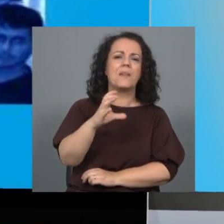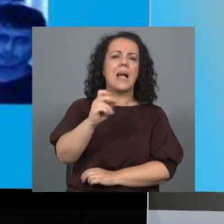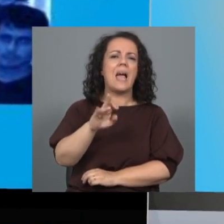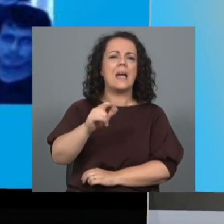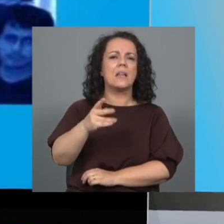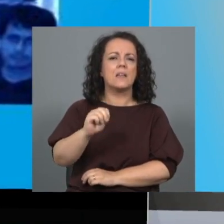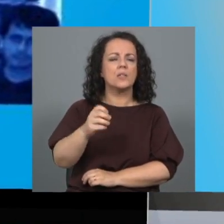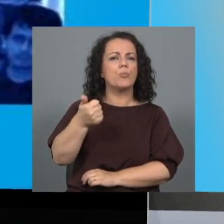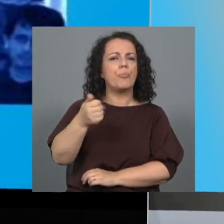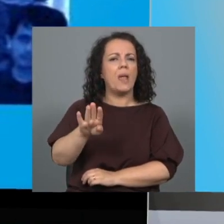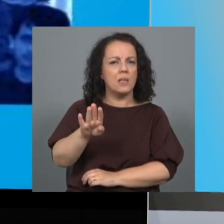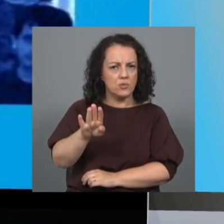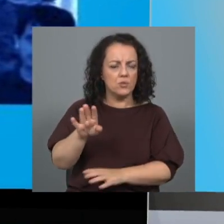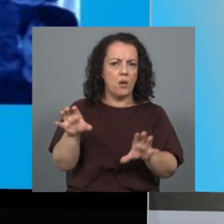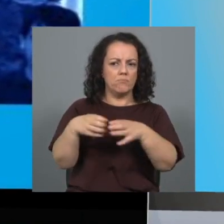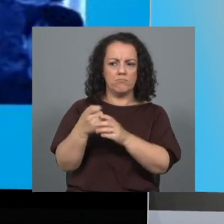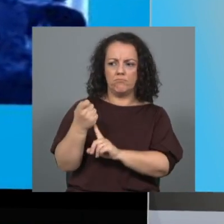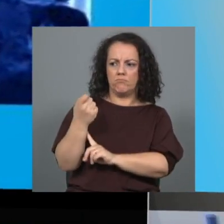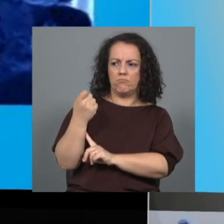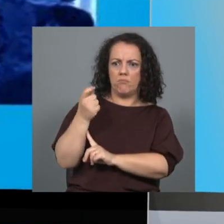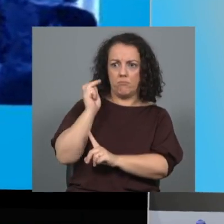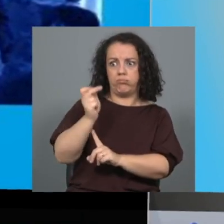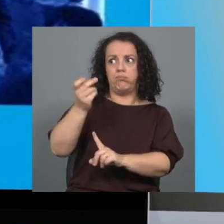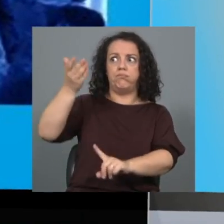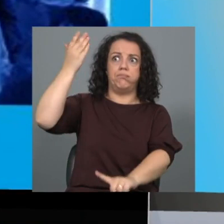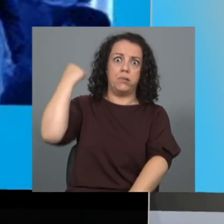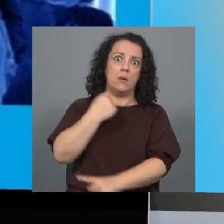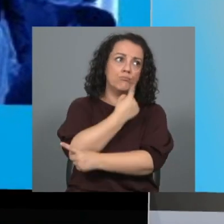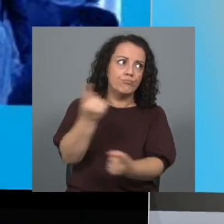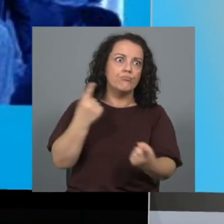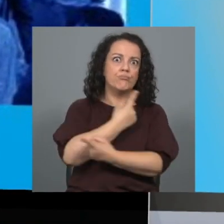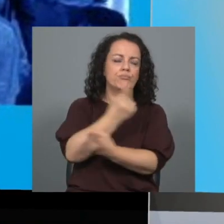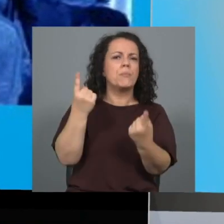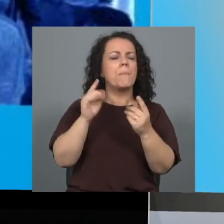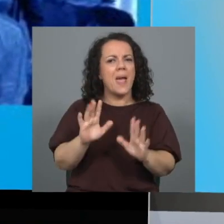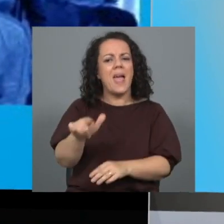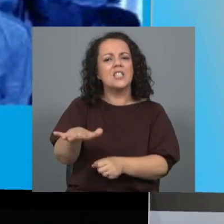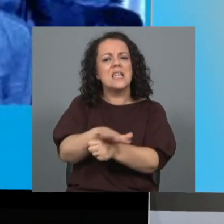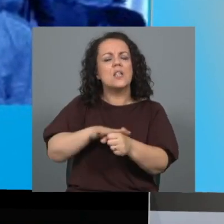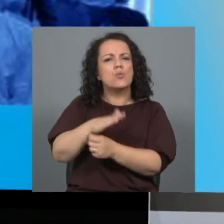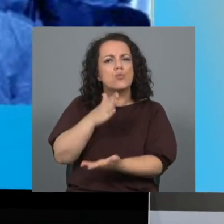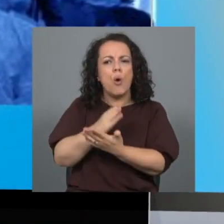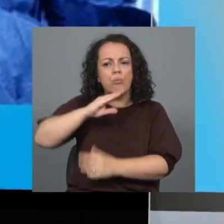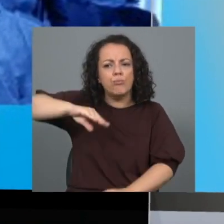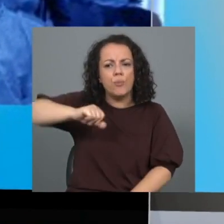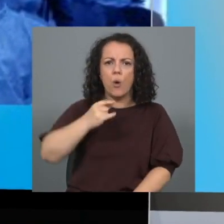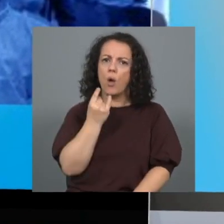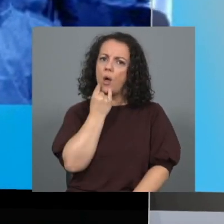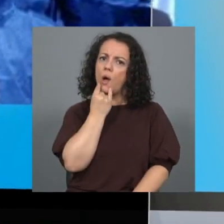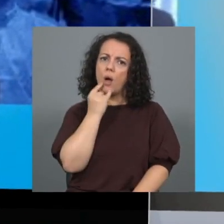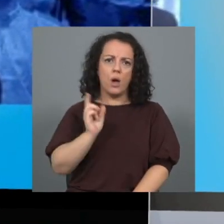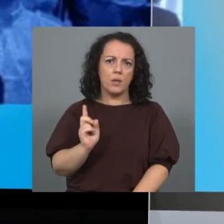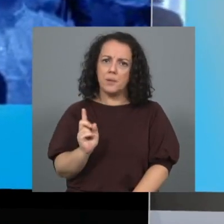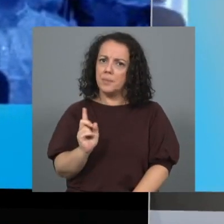Beja, que já tem falado desta questão também há bastante tempo, há bastantes anos, é uma situação que não é exclusiva de Odmira e que